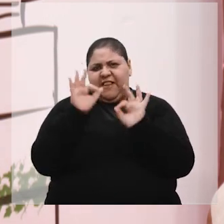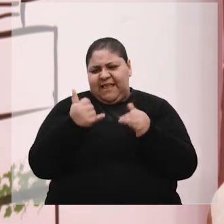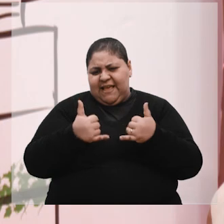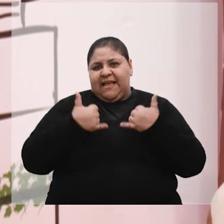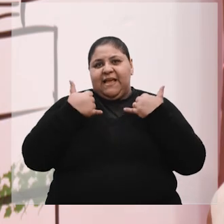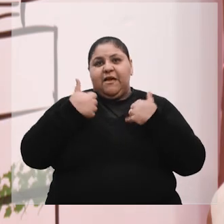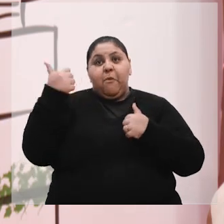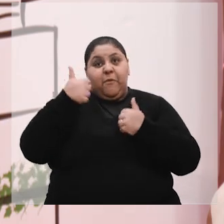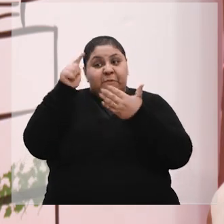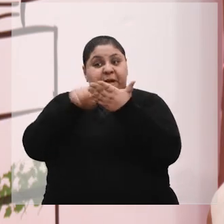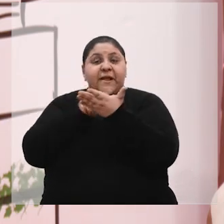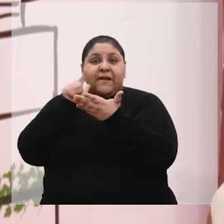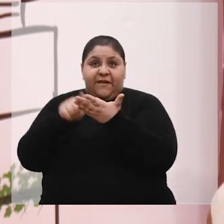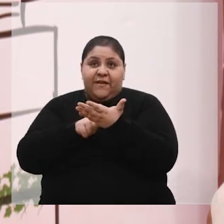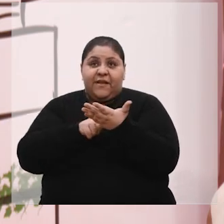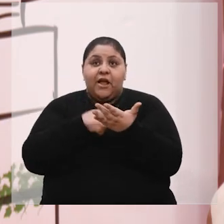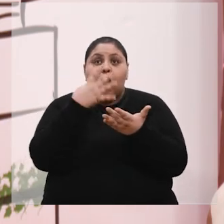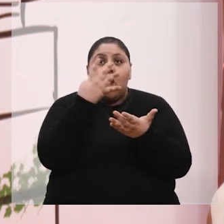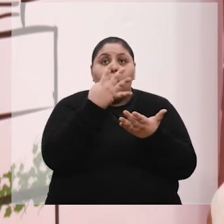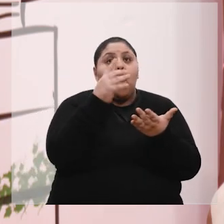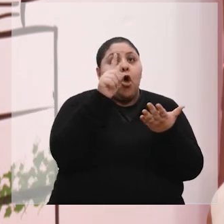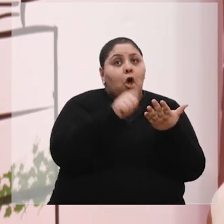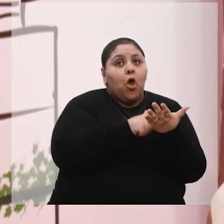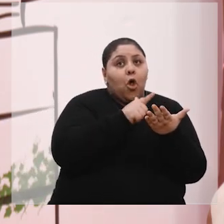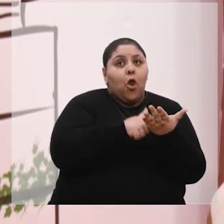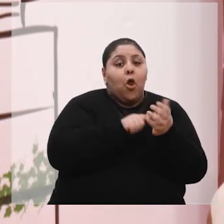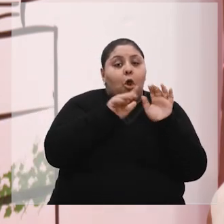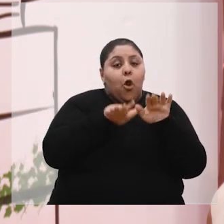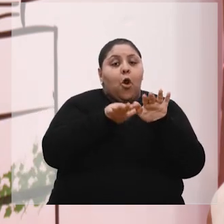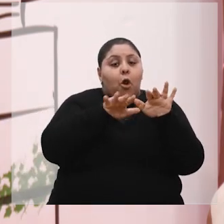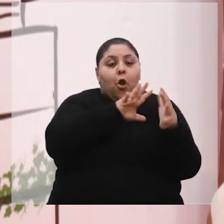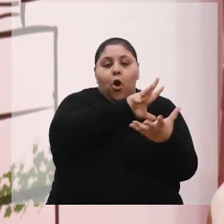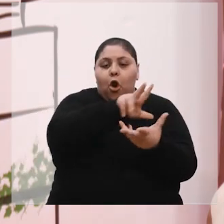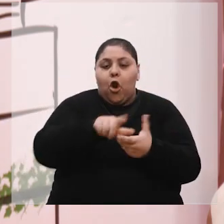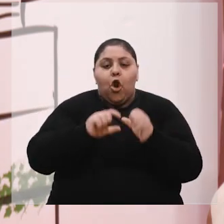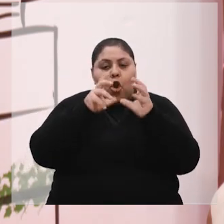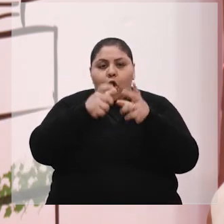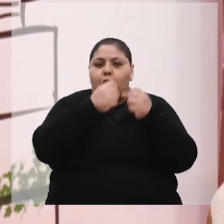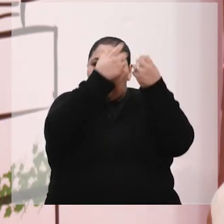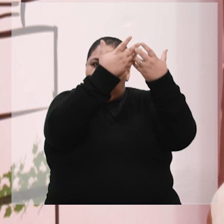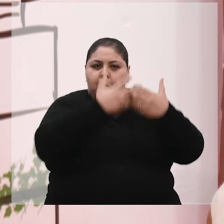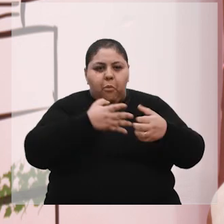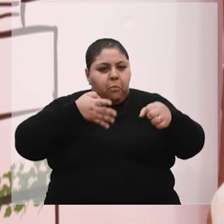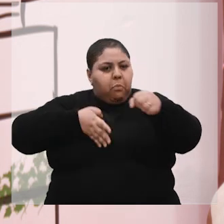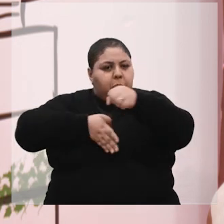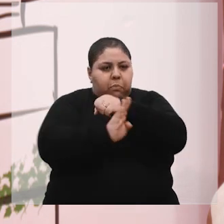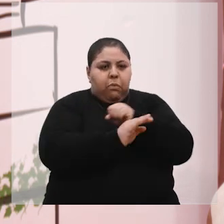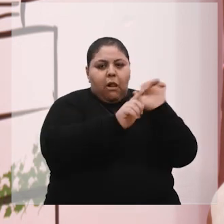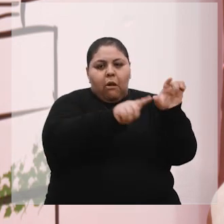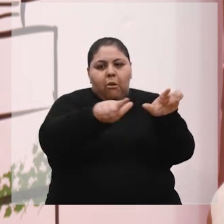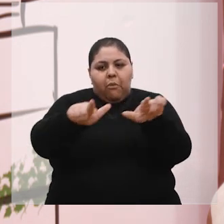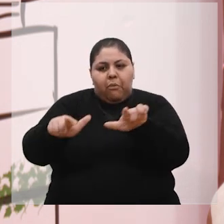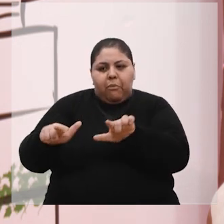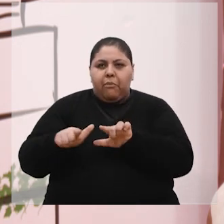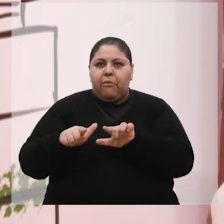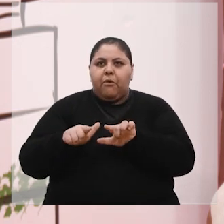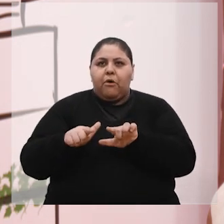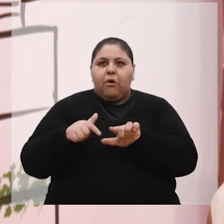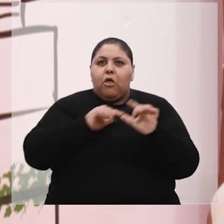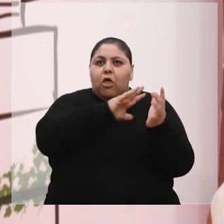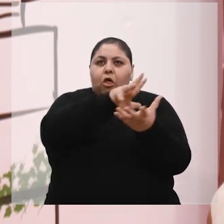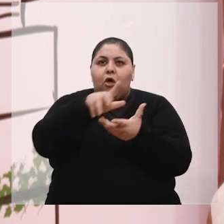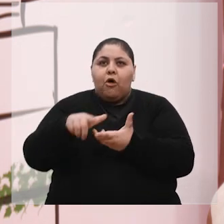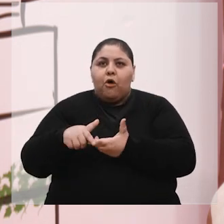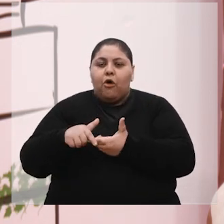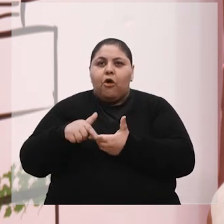primeiro livro. Serão 4 livros de Pés no Mundo, todos com relatos de viagem de vários lugares do mundo, porque eu quero levar o mundo